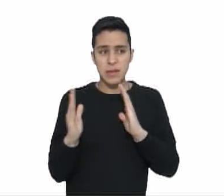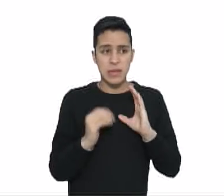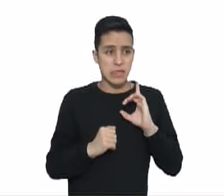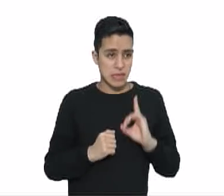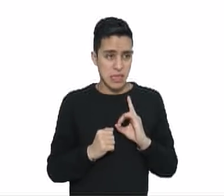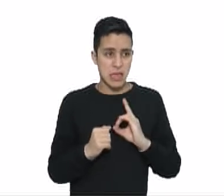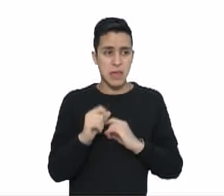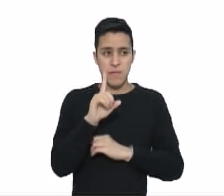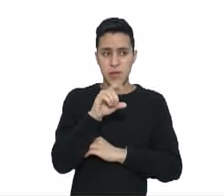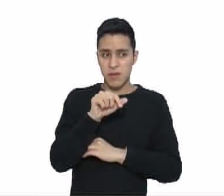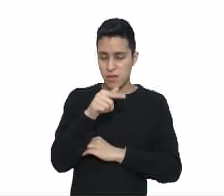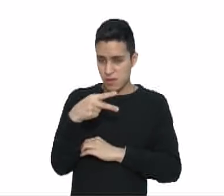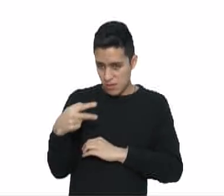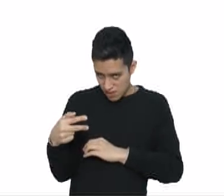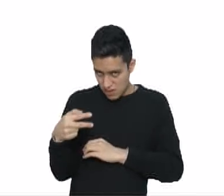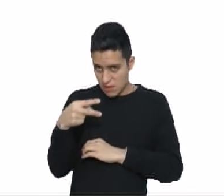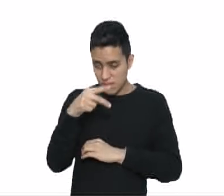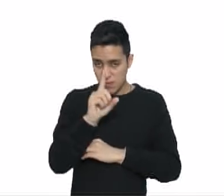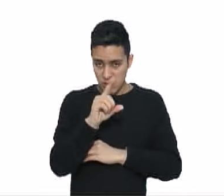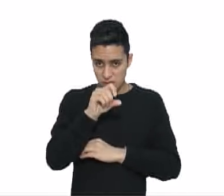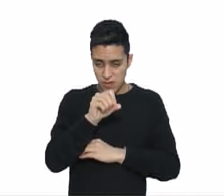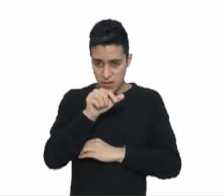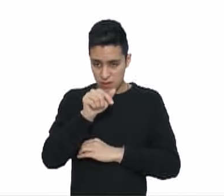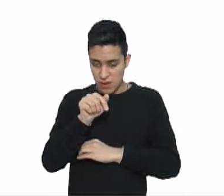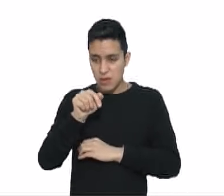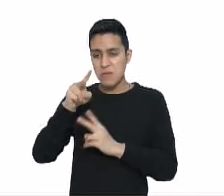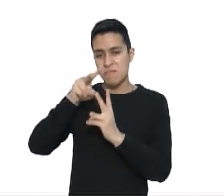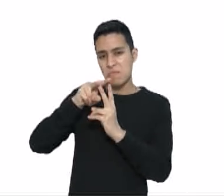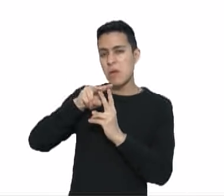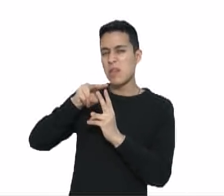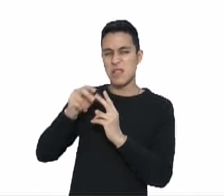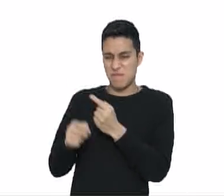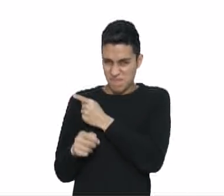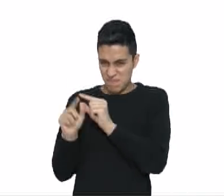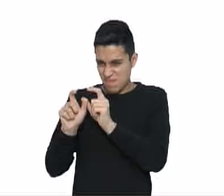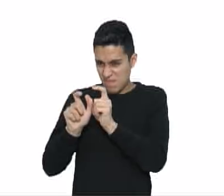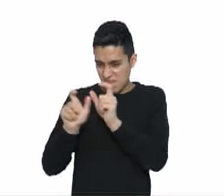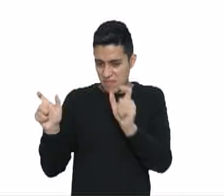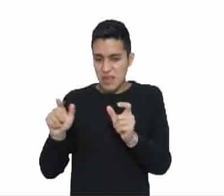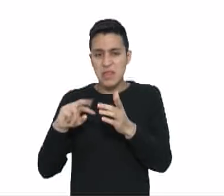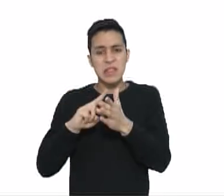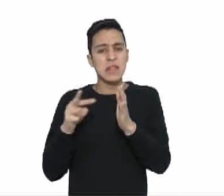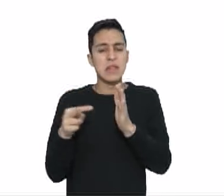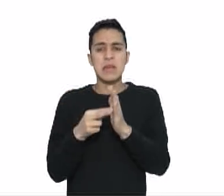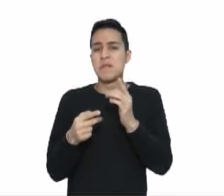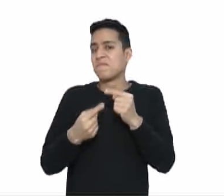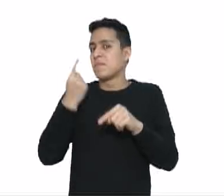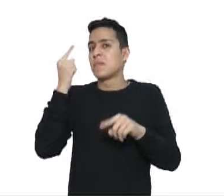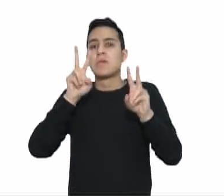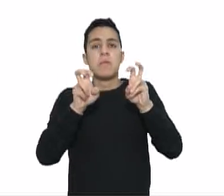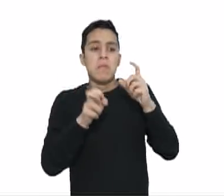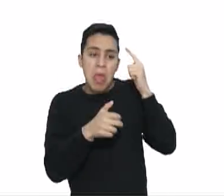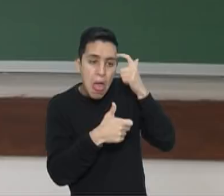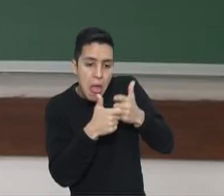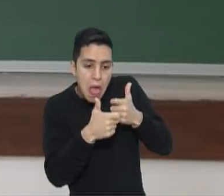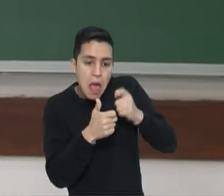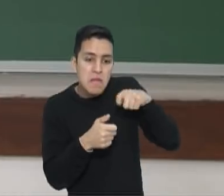os enxadristas Spassky e Fischer representaram uma exceção na paranoia global da Guerra